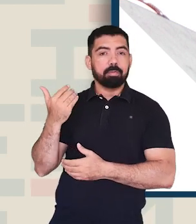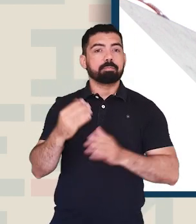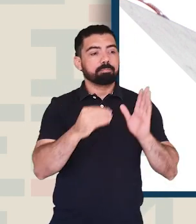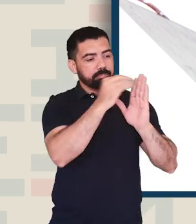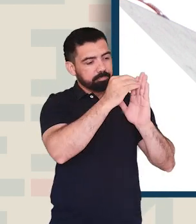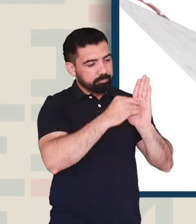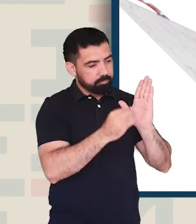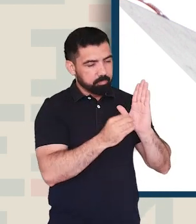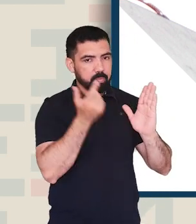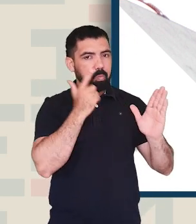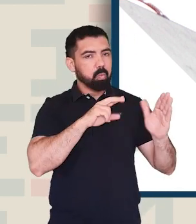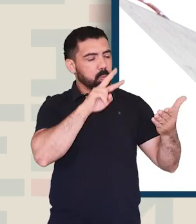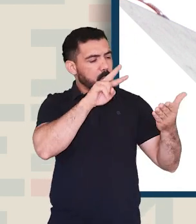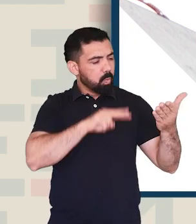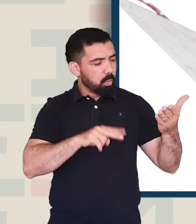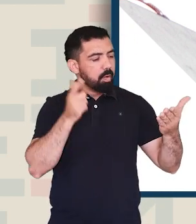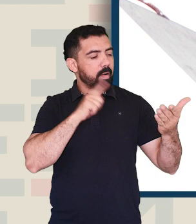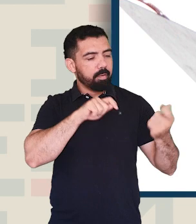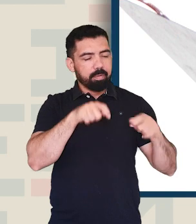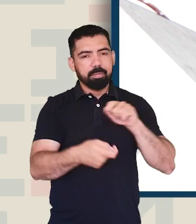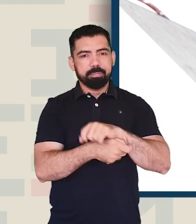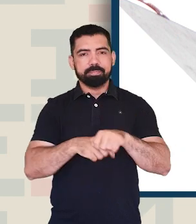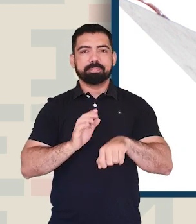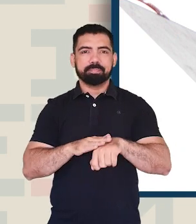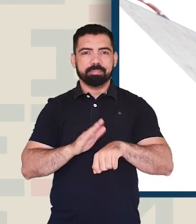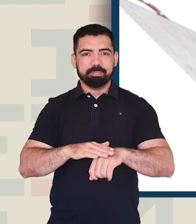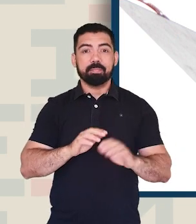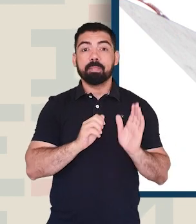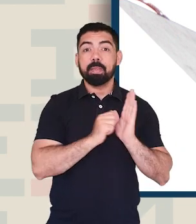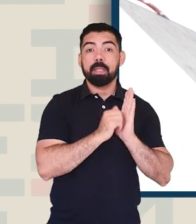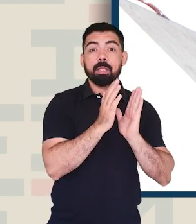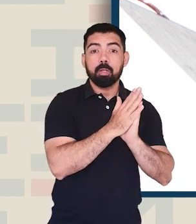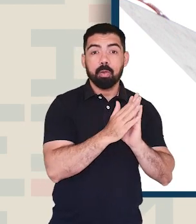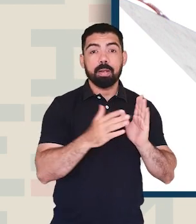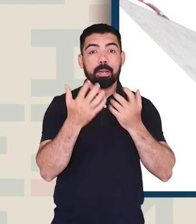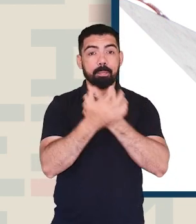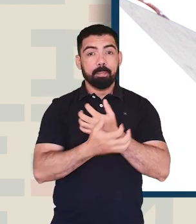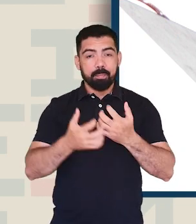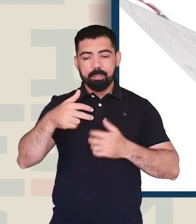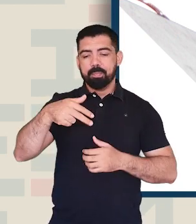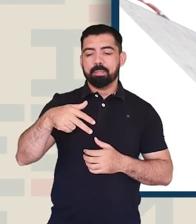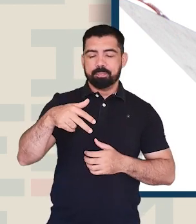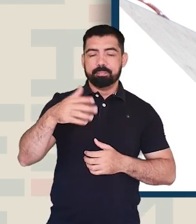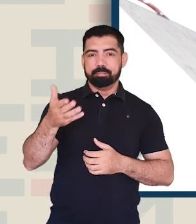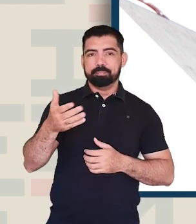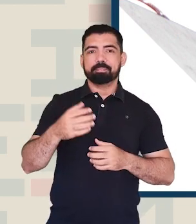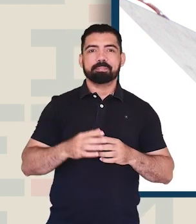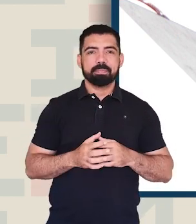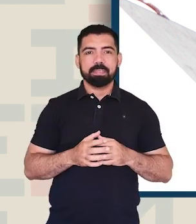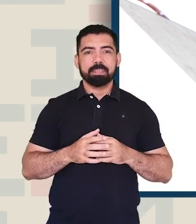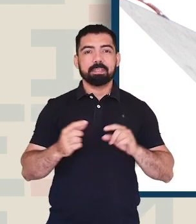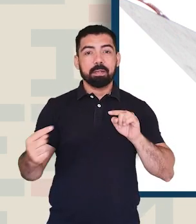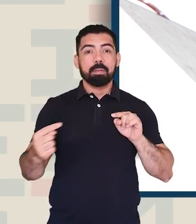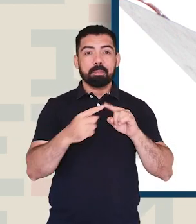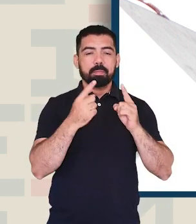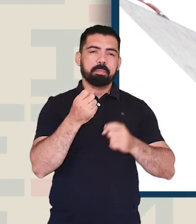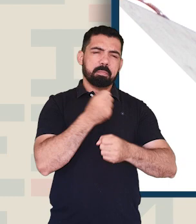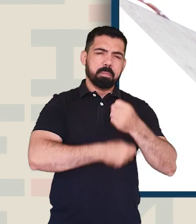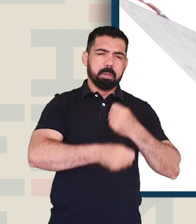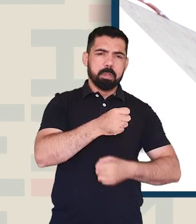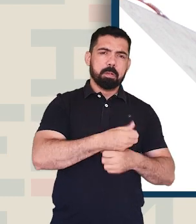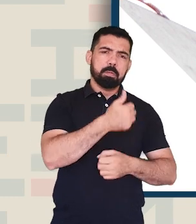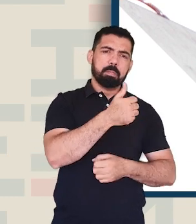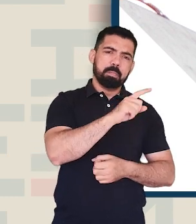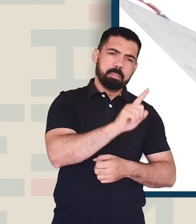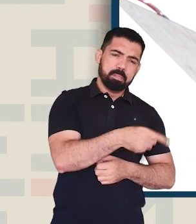primeiras tentativas da escrita musical, da notação musical, né, remontam ainda dessa época, 1400